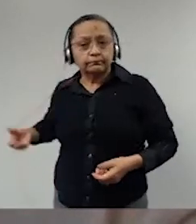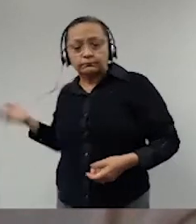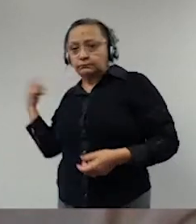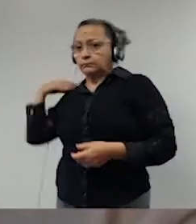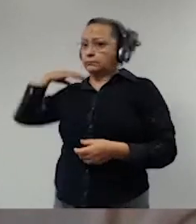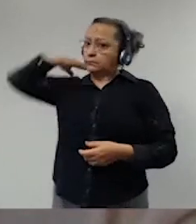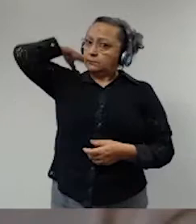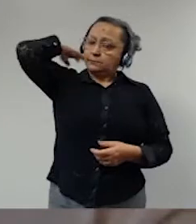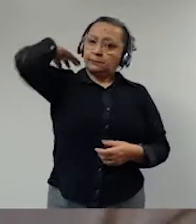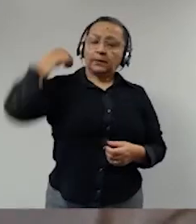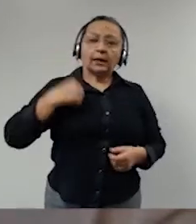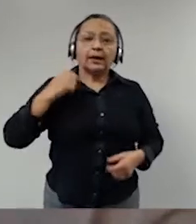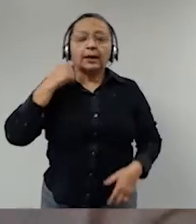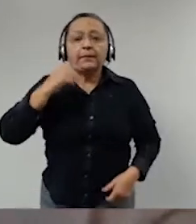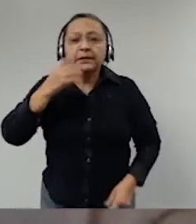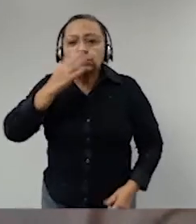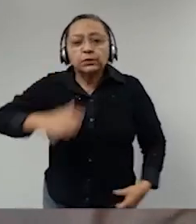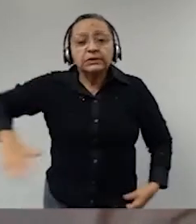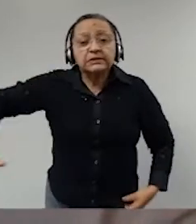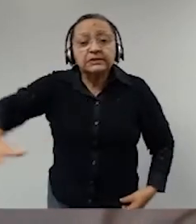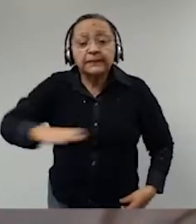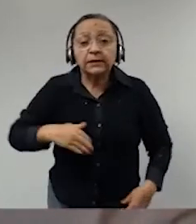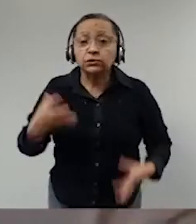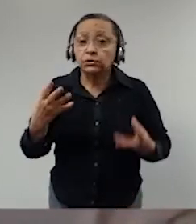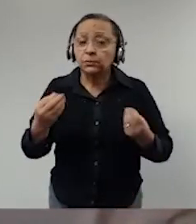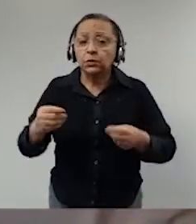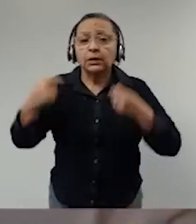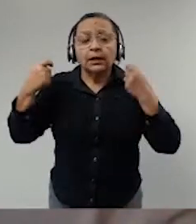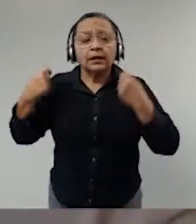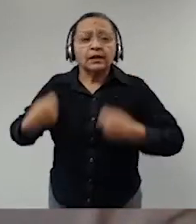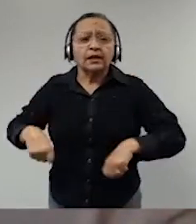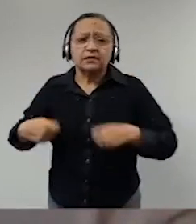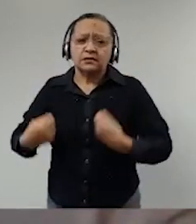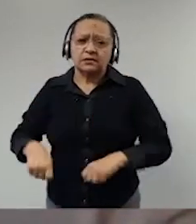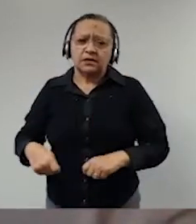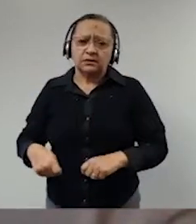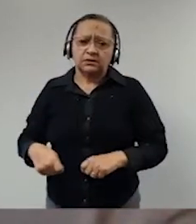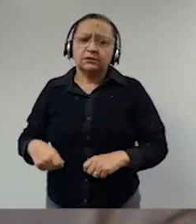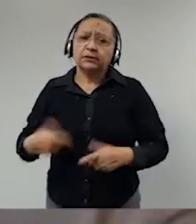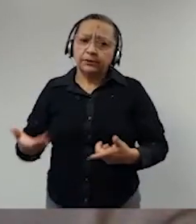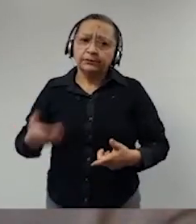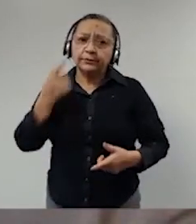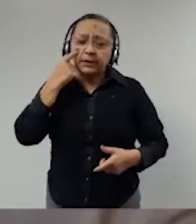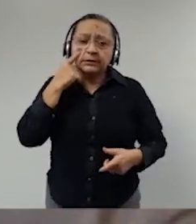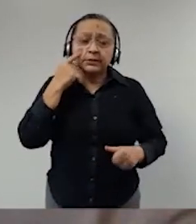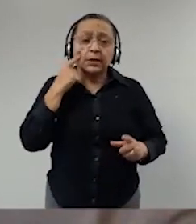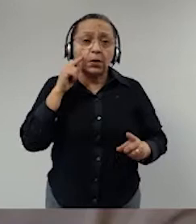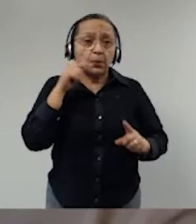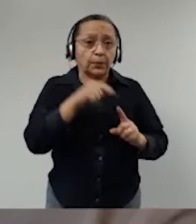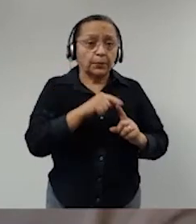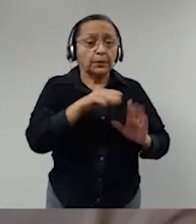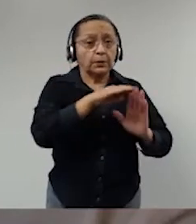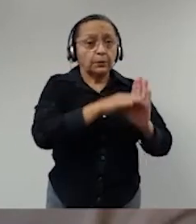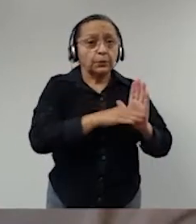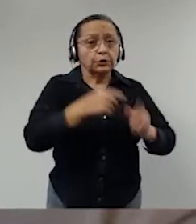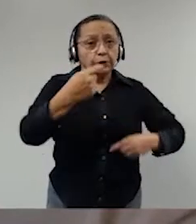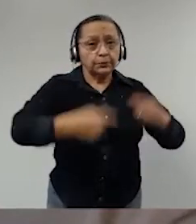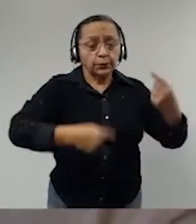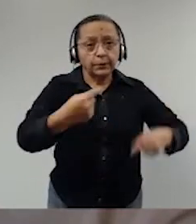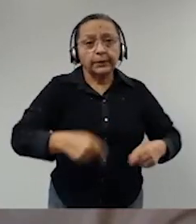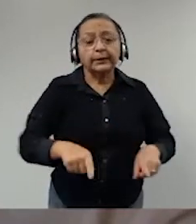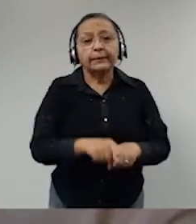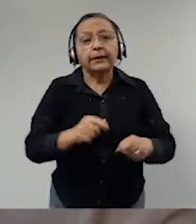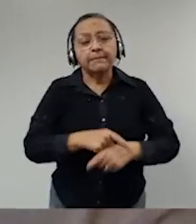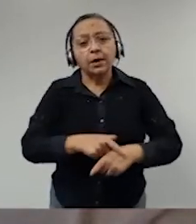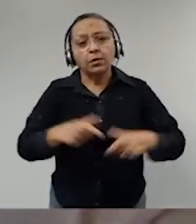de potência. E aí passa a invisibilizar do ponto de vista do atendimento das políticas públicas e, na maioria das vezes, o que mais